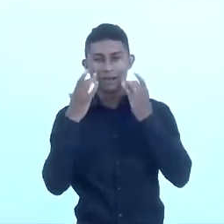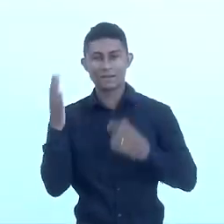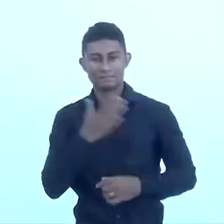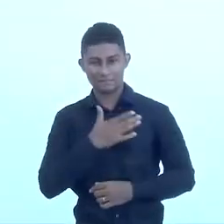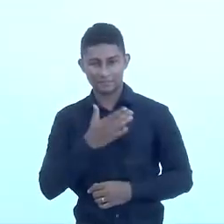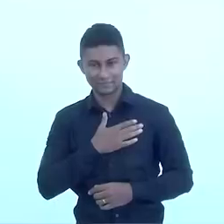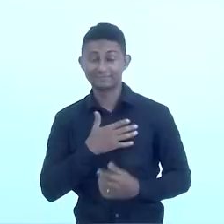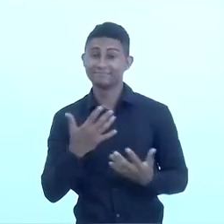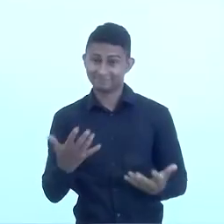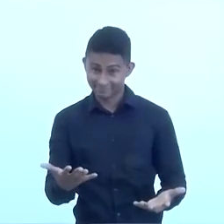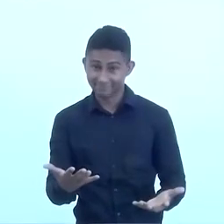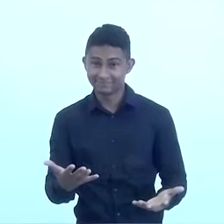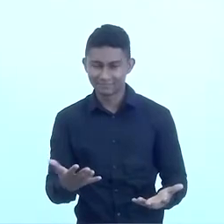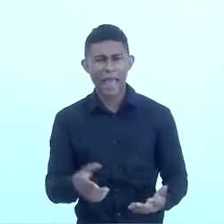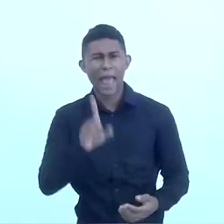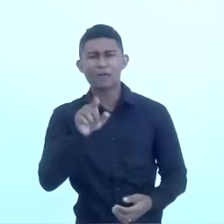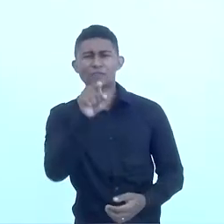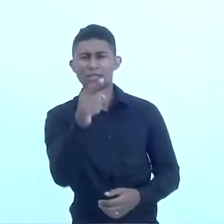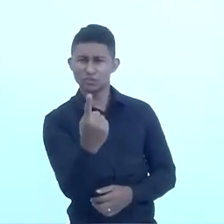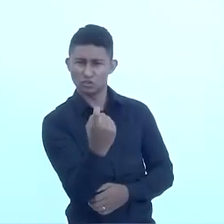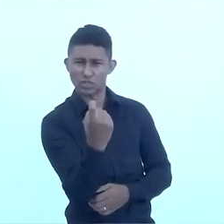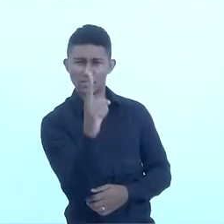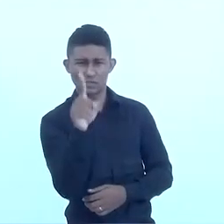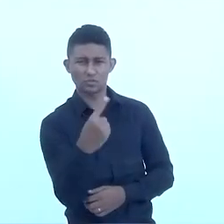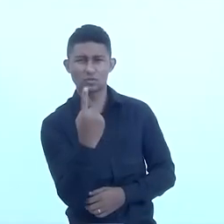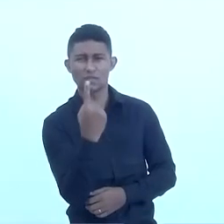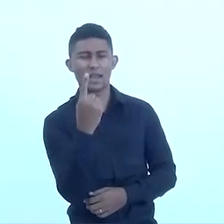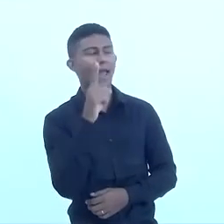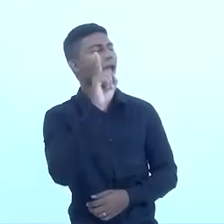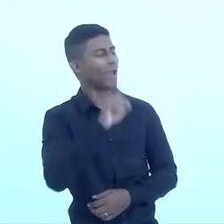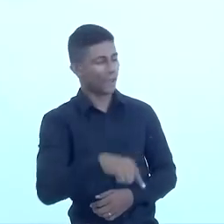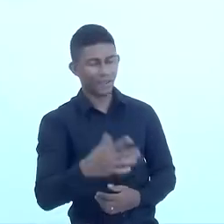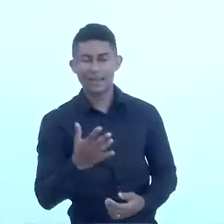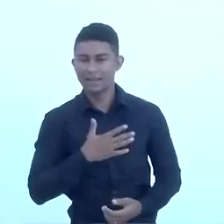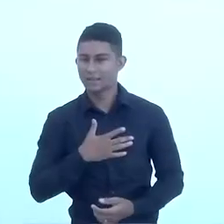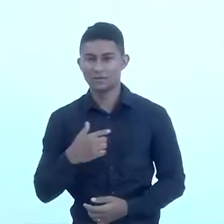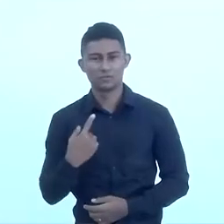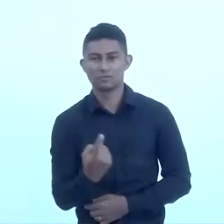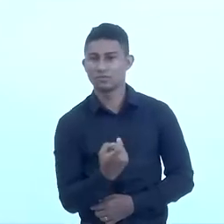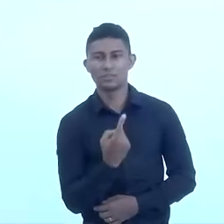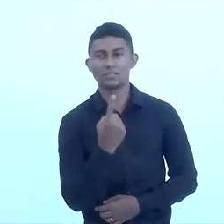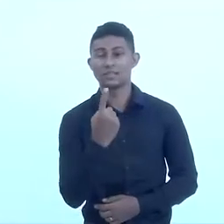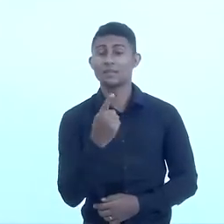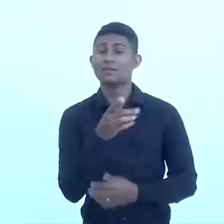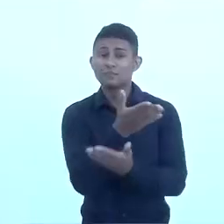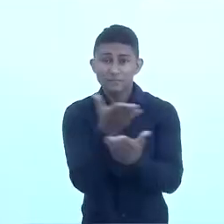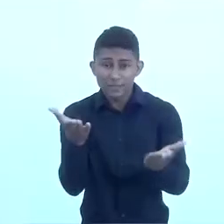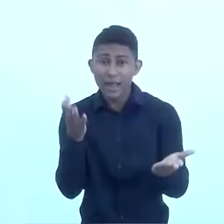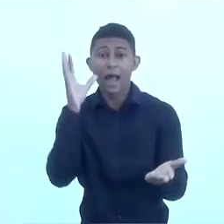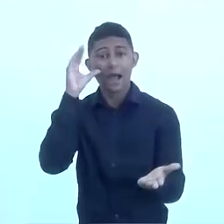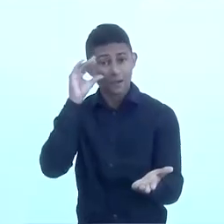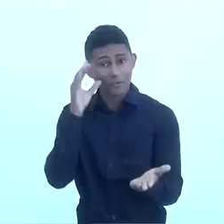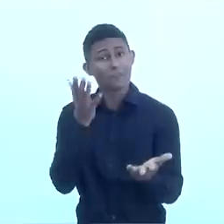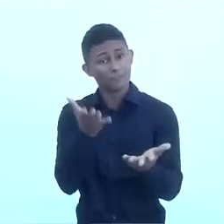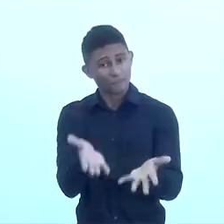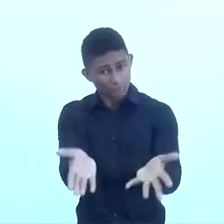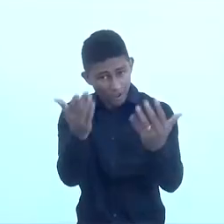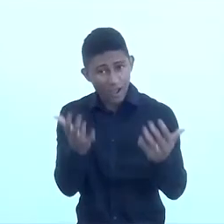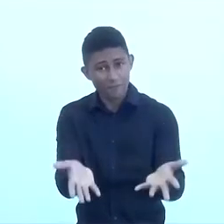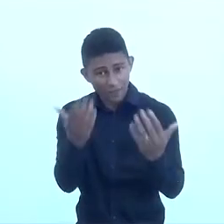peça. É um monólogo, né? É um monólogo, né? Sim, é. Premiado, gente, maravilhoso, assistam.